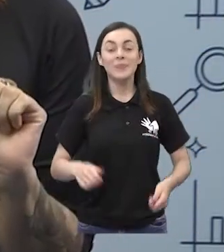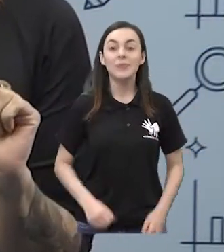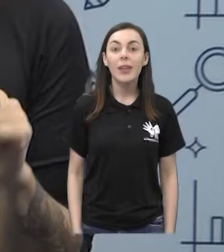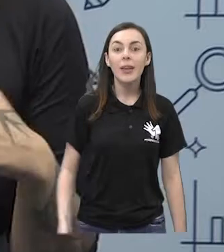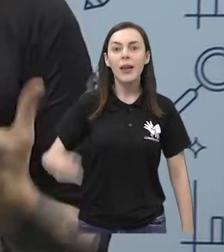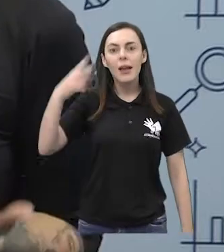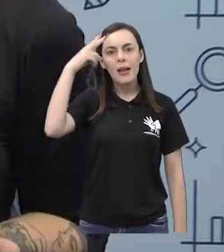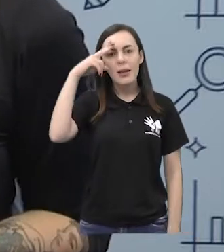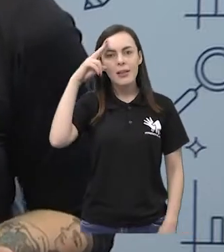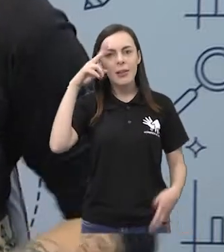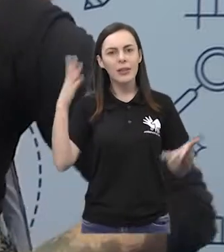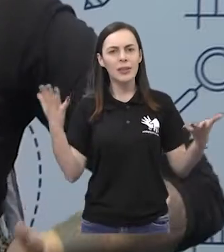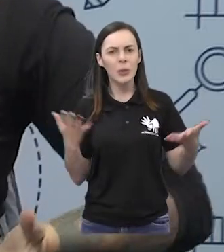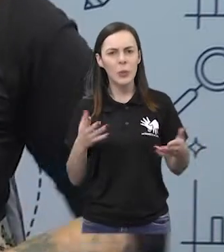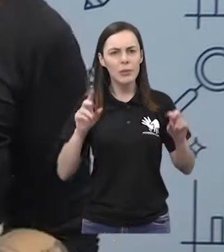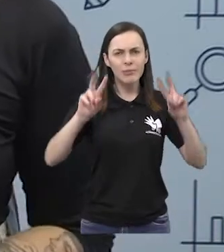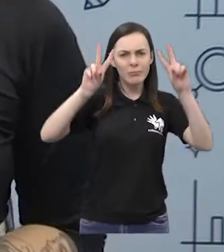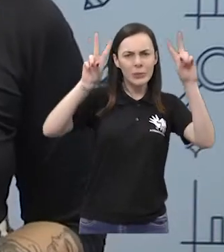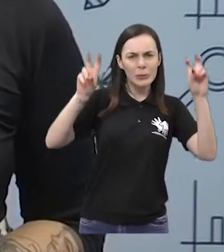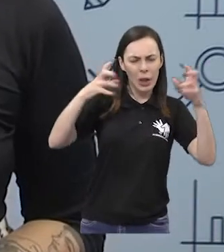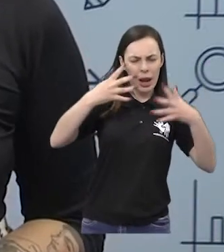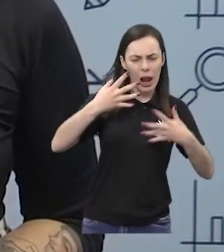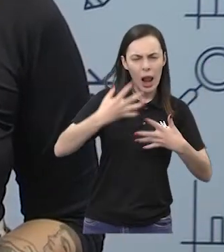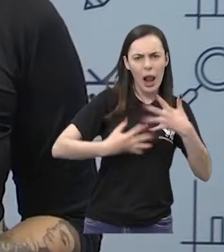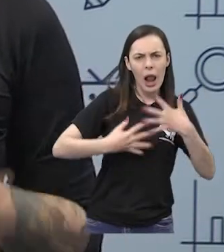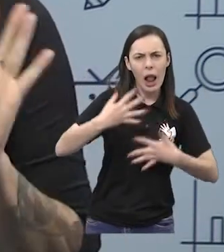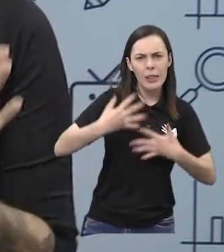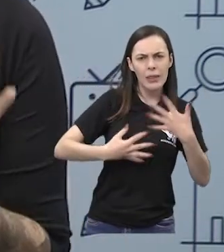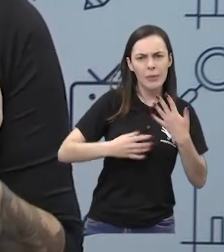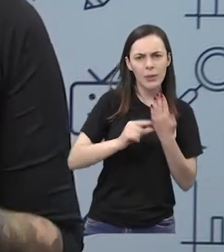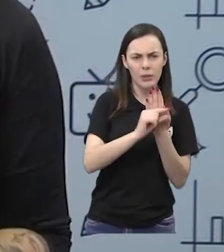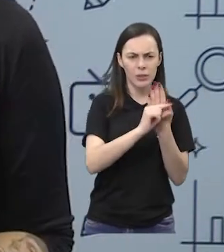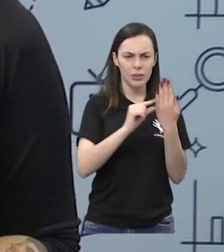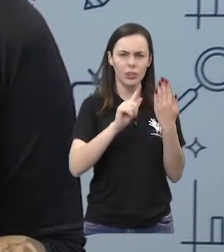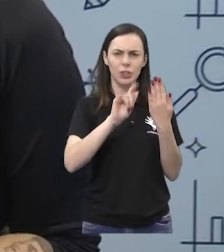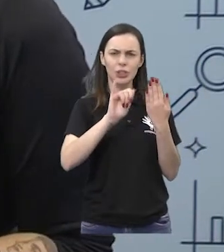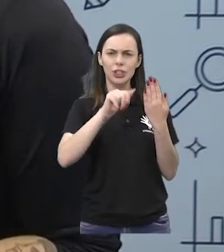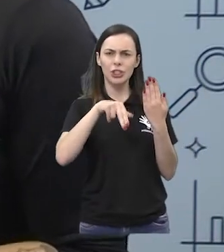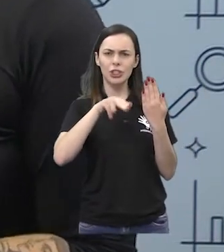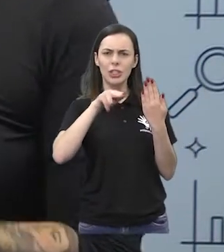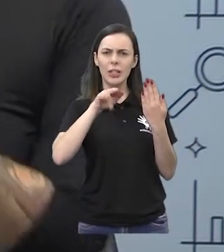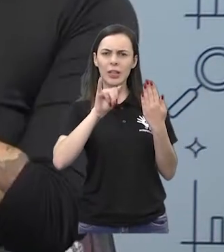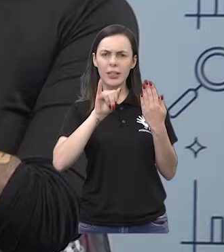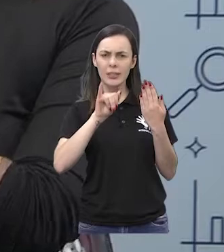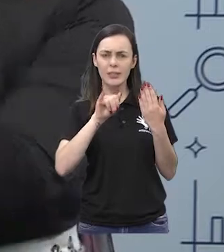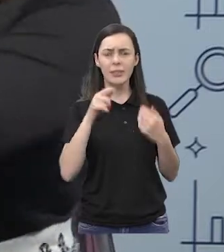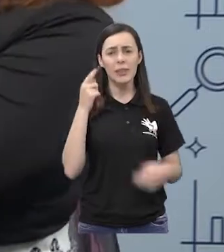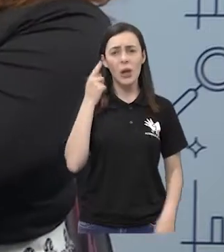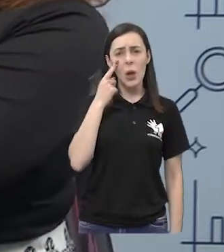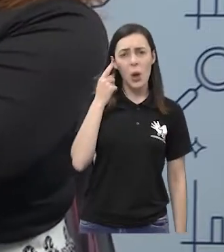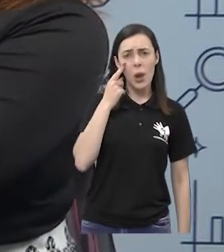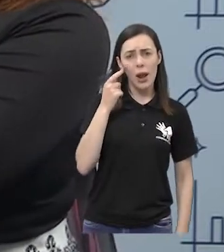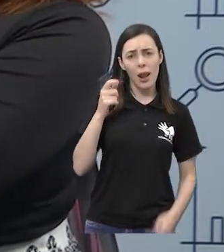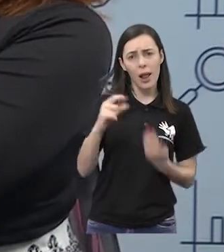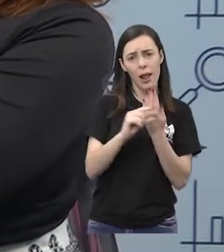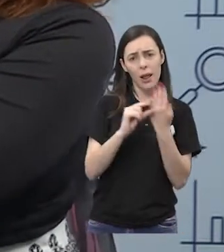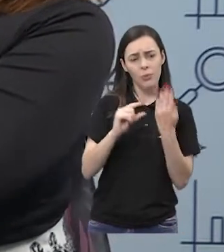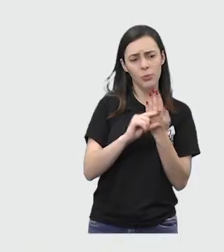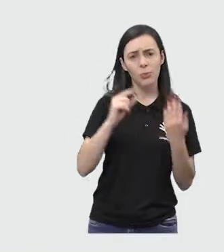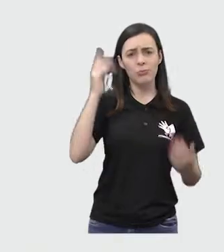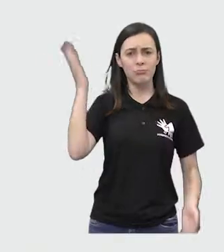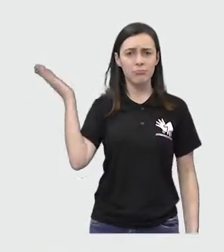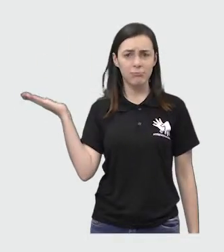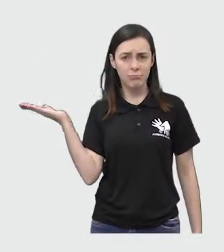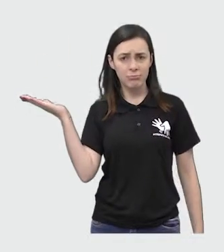história de hoje é uma história atrapalhada de Giane rodari é esse cara que aparece